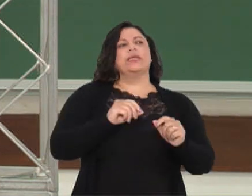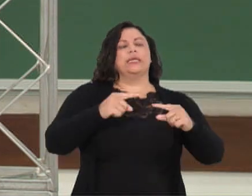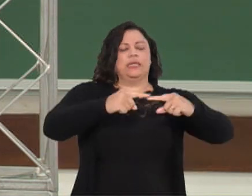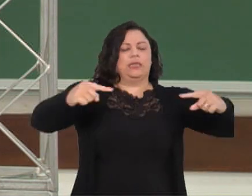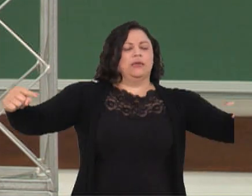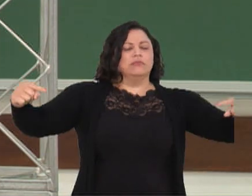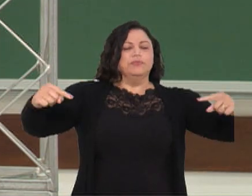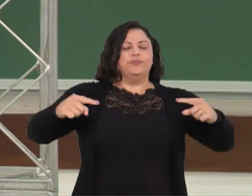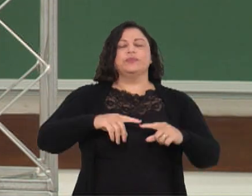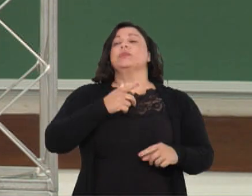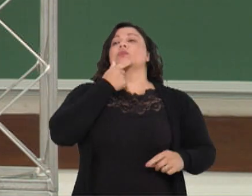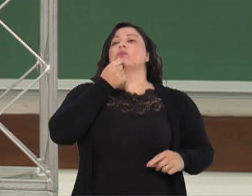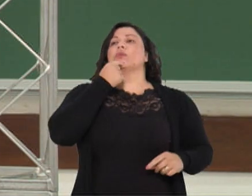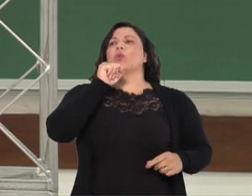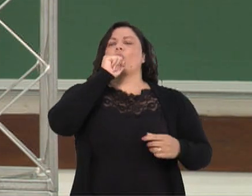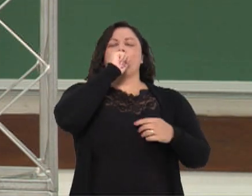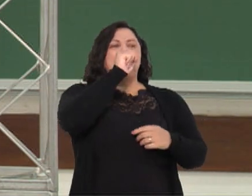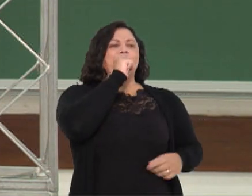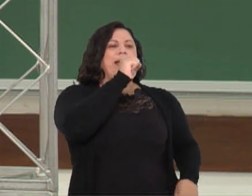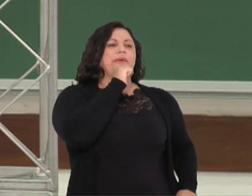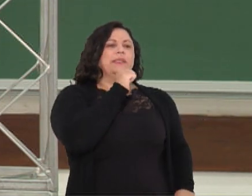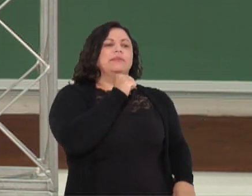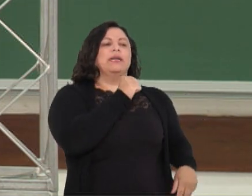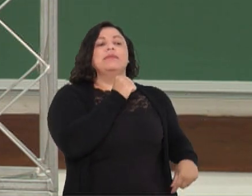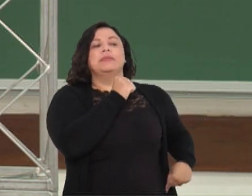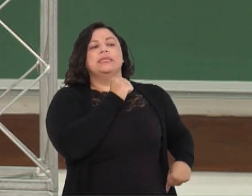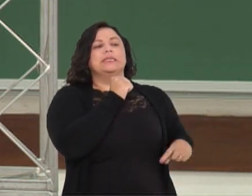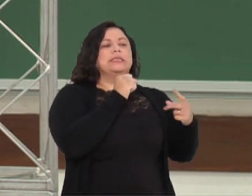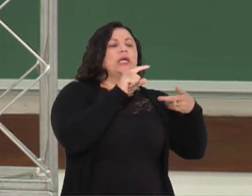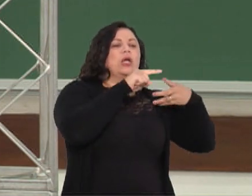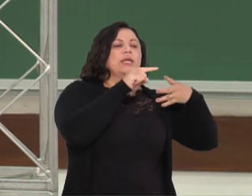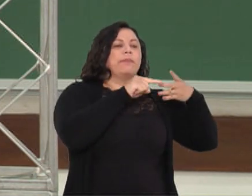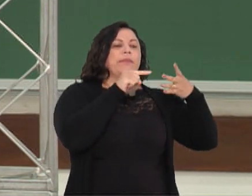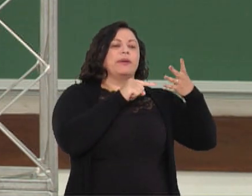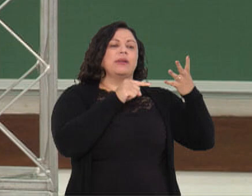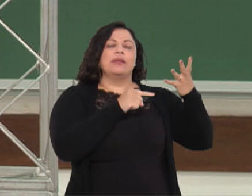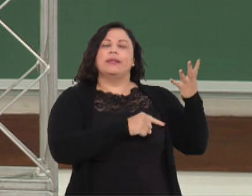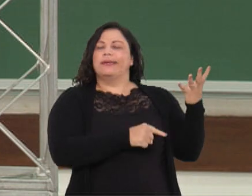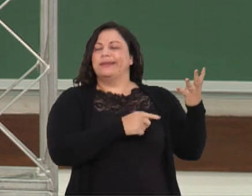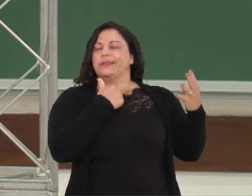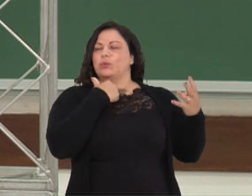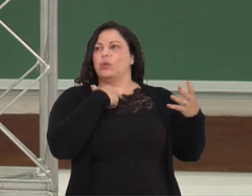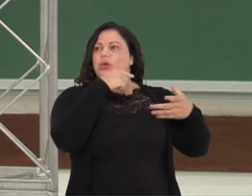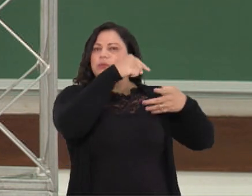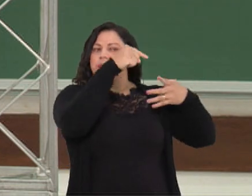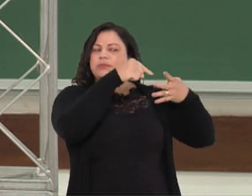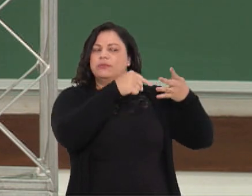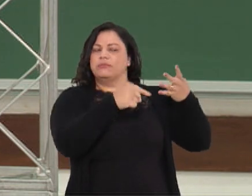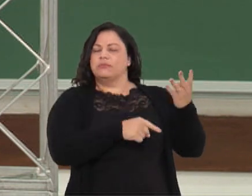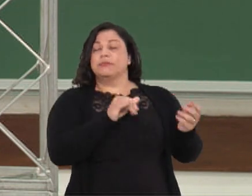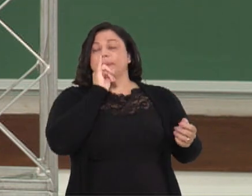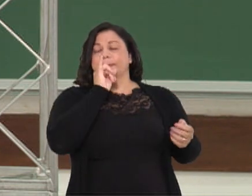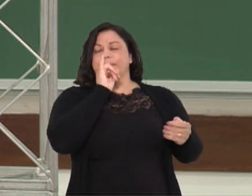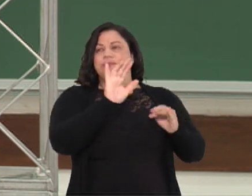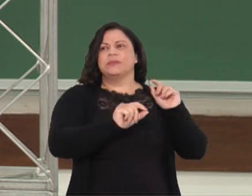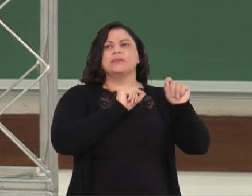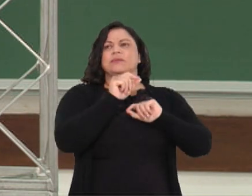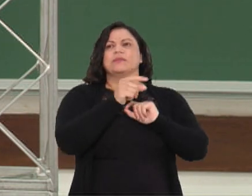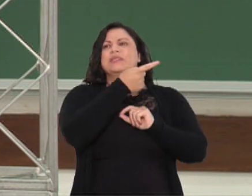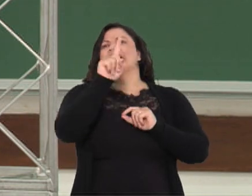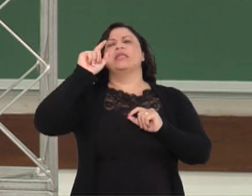o apresentador vai colocando certos critérios. Coisas assim, quem não